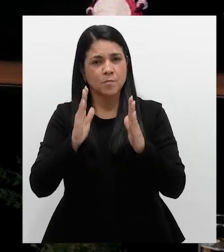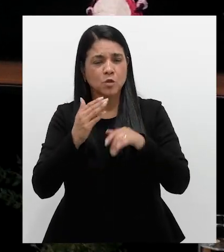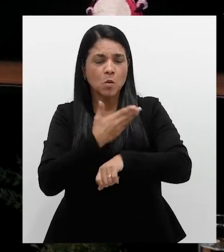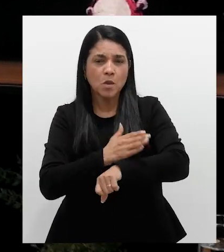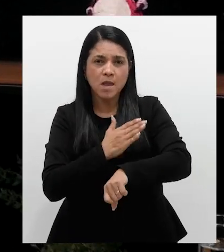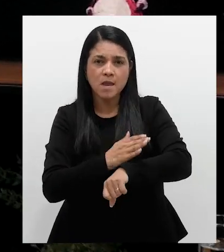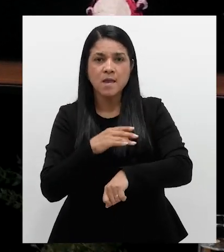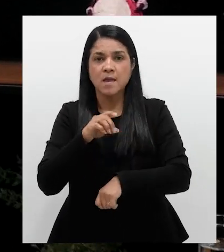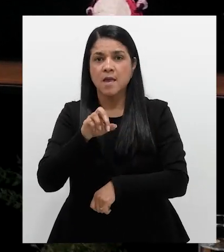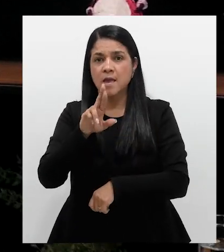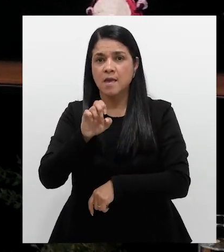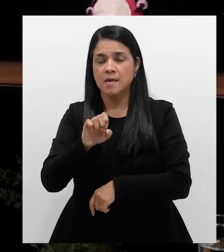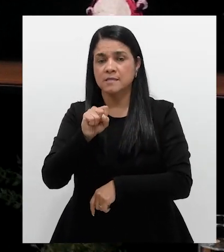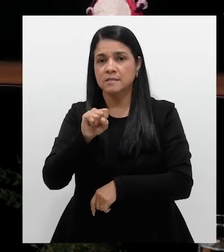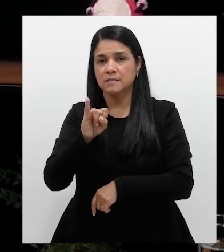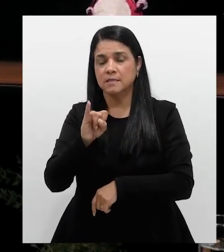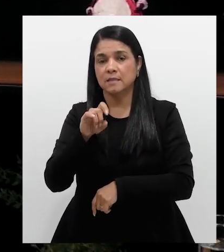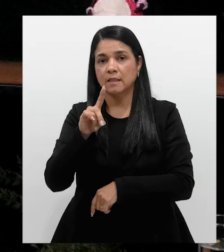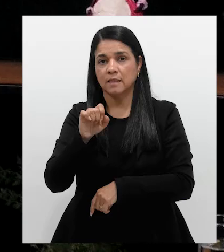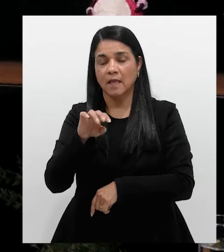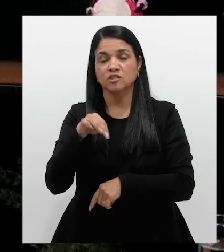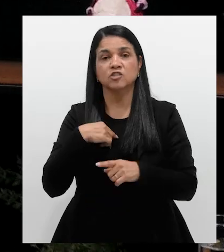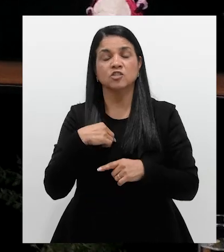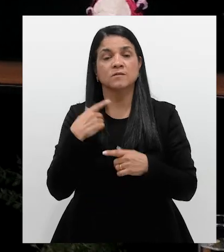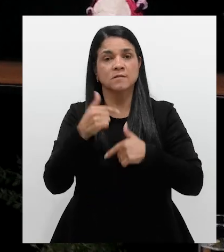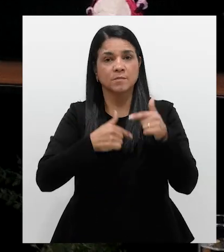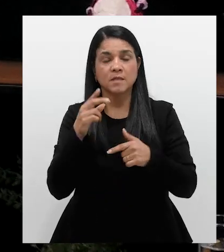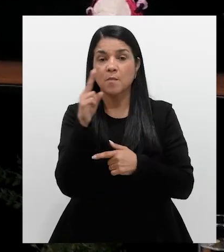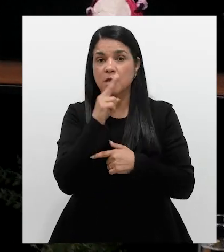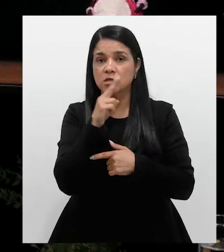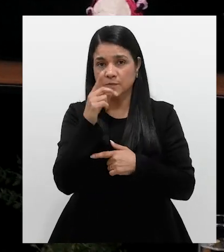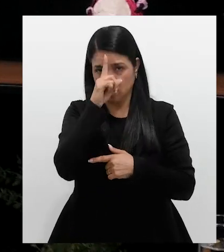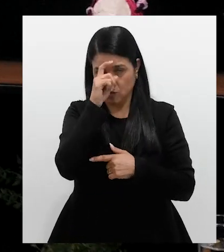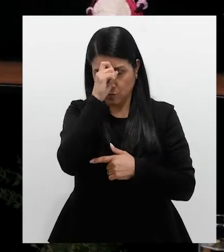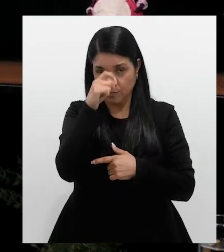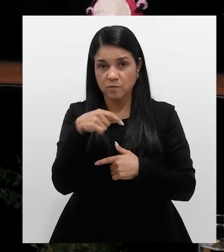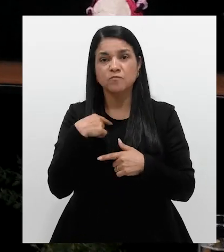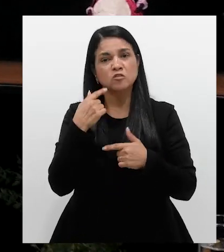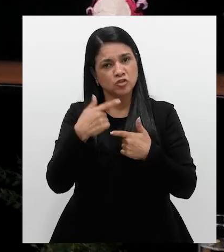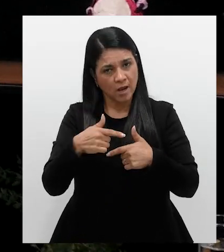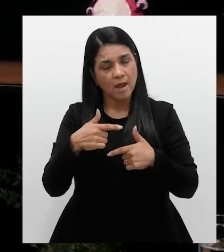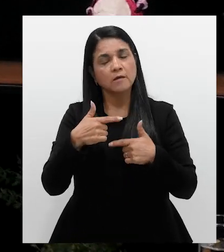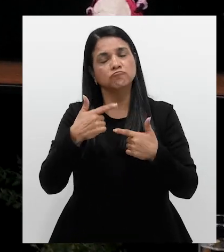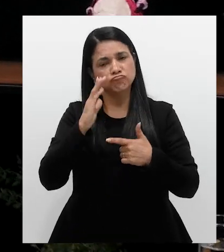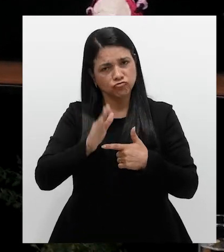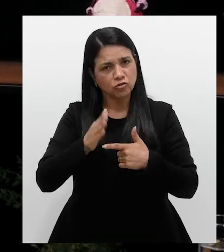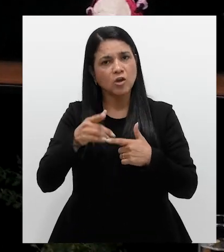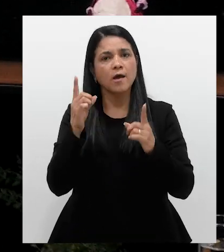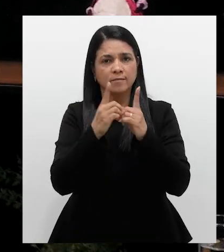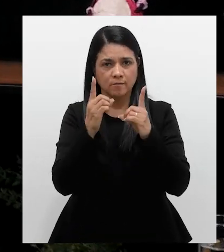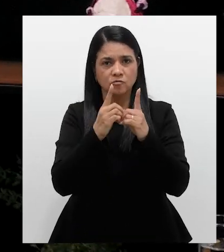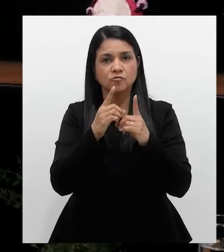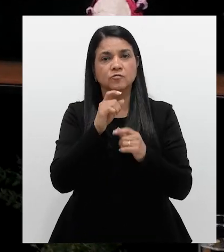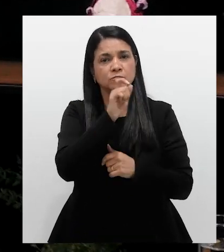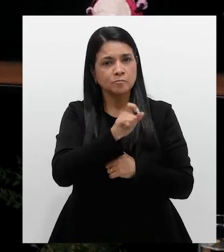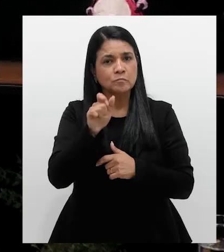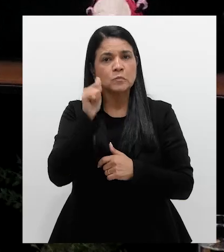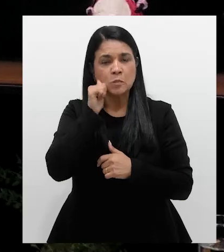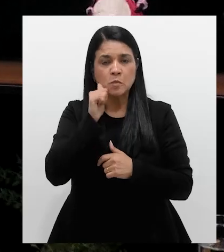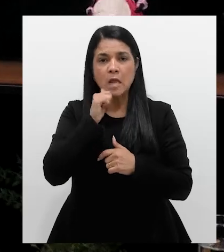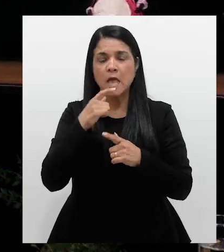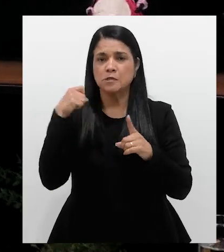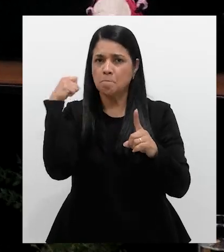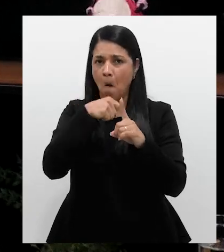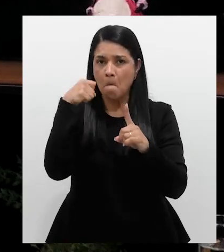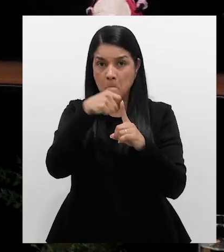residente, em épocas que eu trabalhava na emergência hospitalar, já atendi alguns casos sim. E muito violentos. Muitos violentos